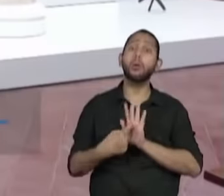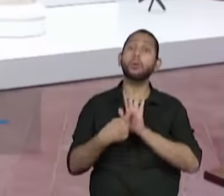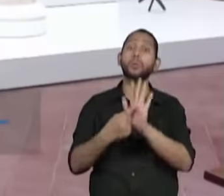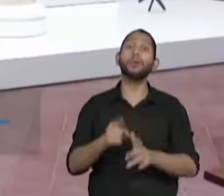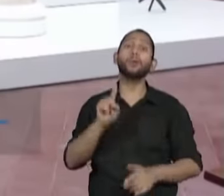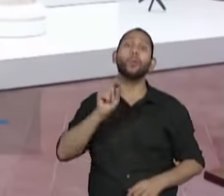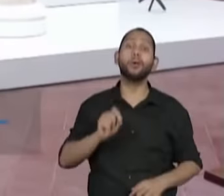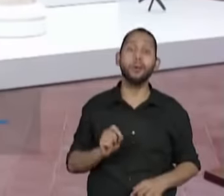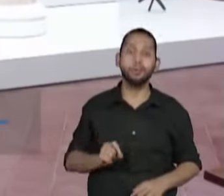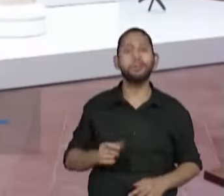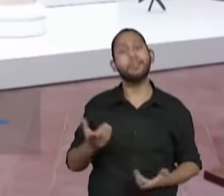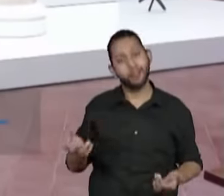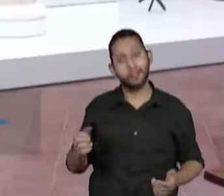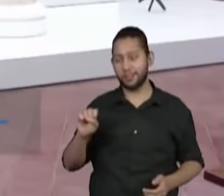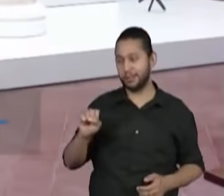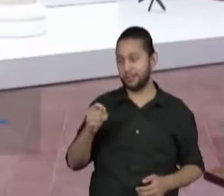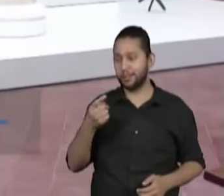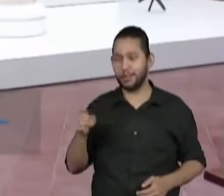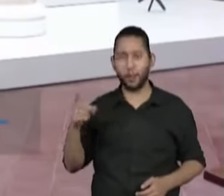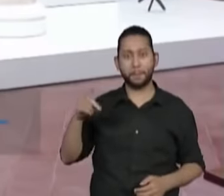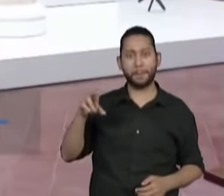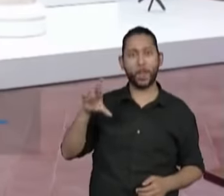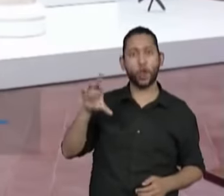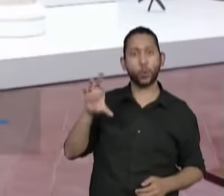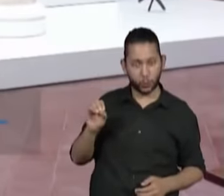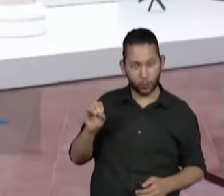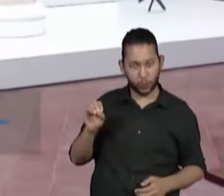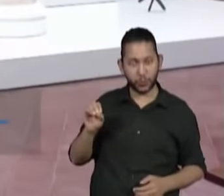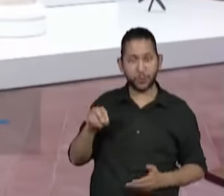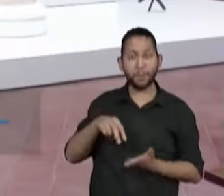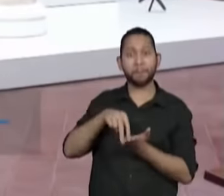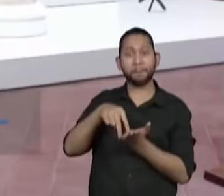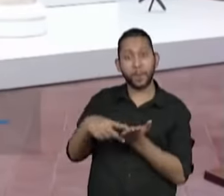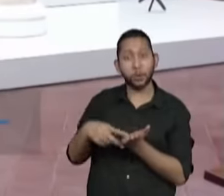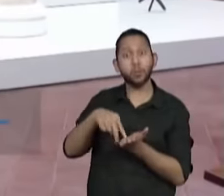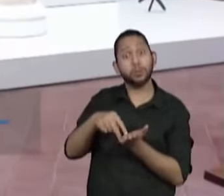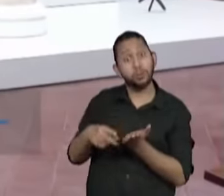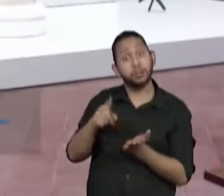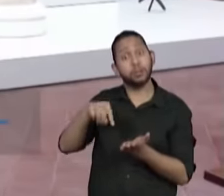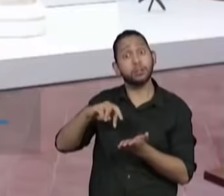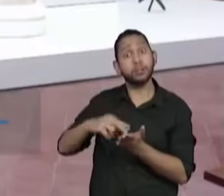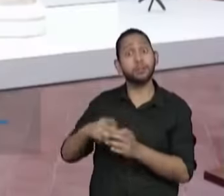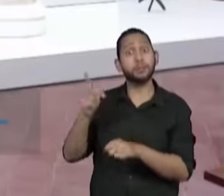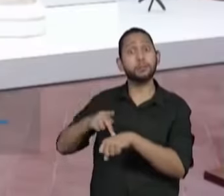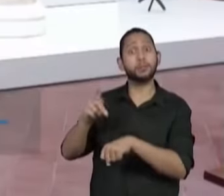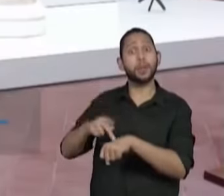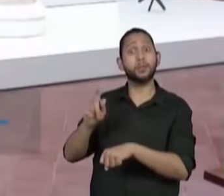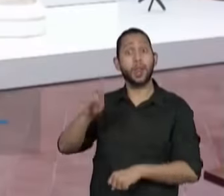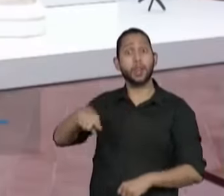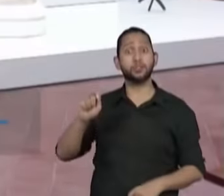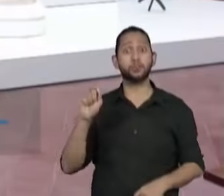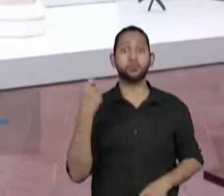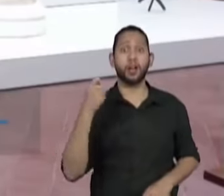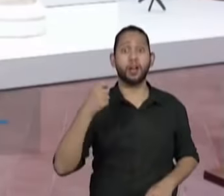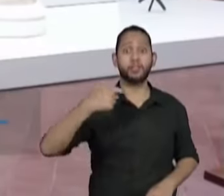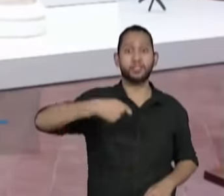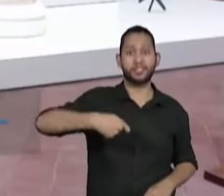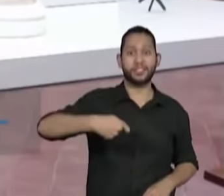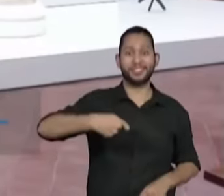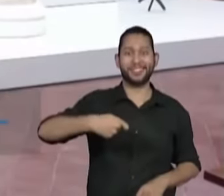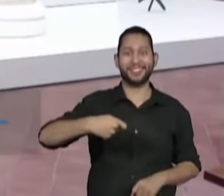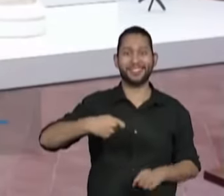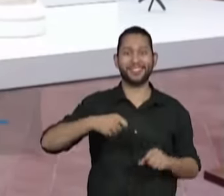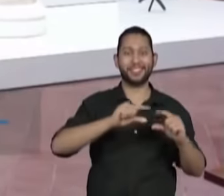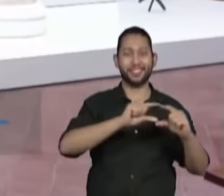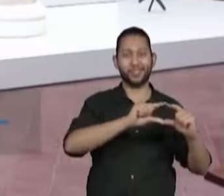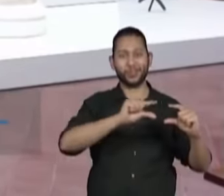tentam representar a chave de São Pedro, né? Principalmente as igrejas católicas, né? O formato da igreja é o formato de chave, porque dizem que a